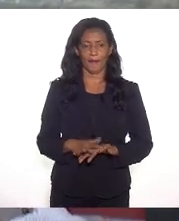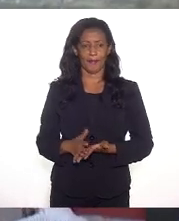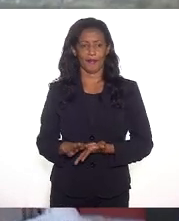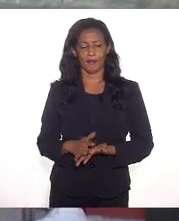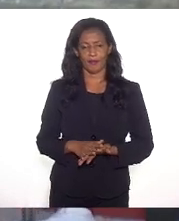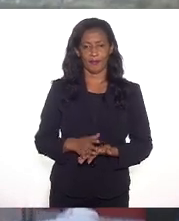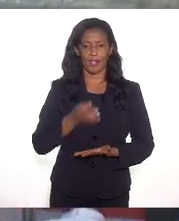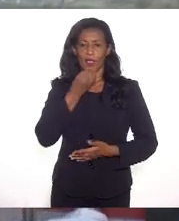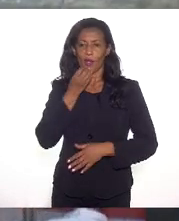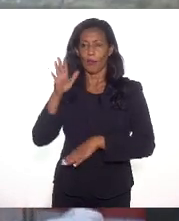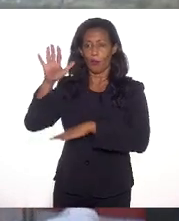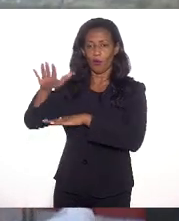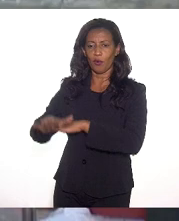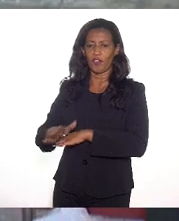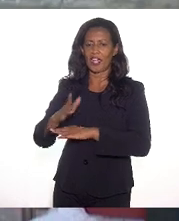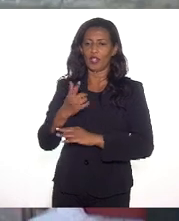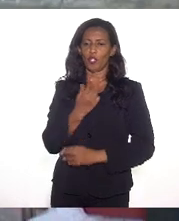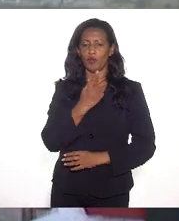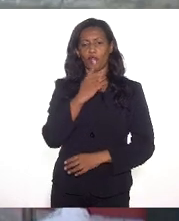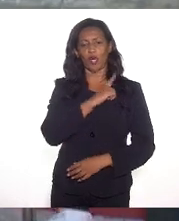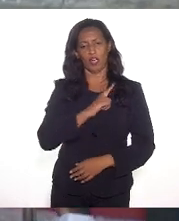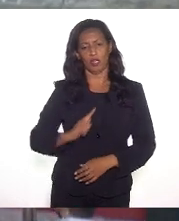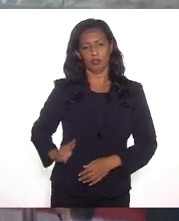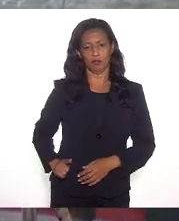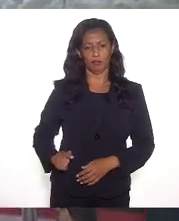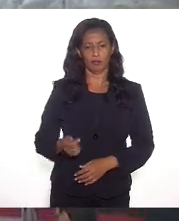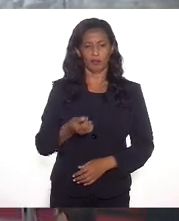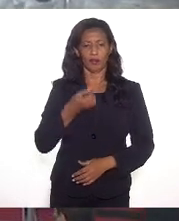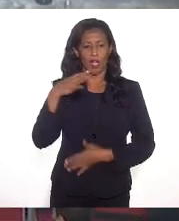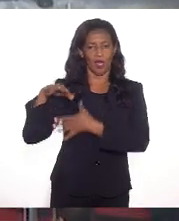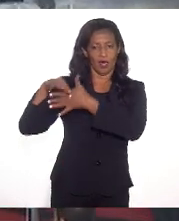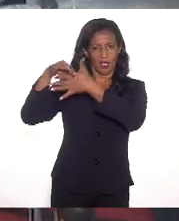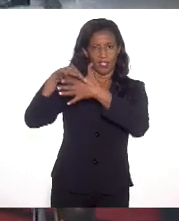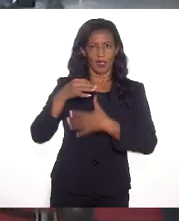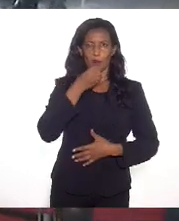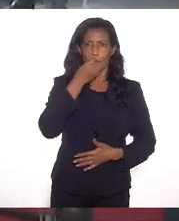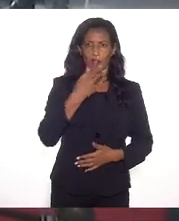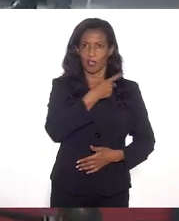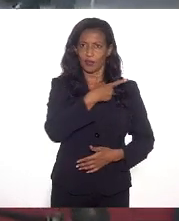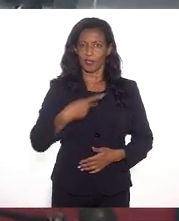Boa tarde, senhor governador. Boa tarde, autoridade. Boa tarde, presidente.